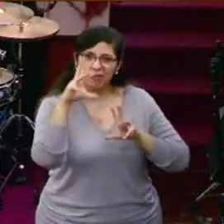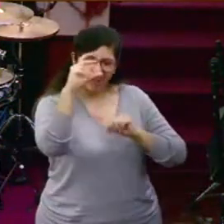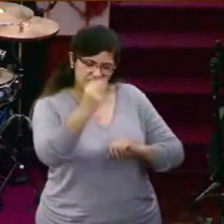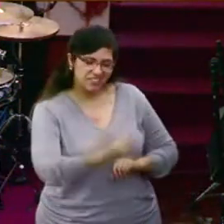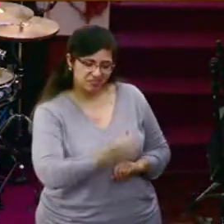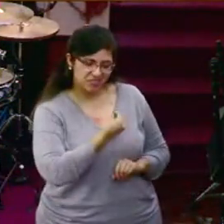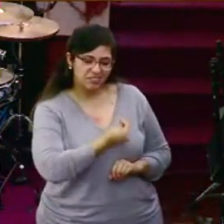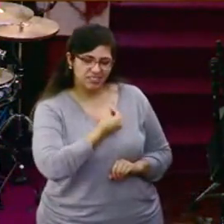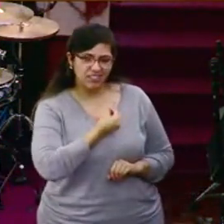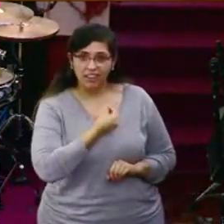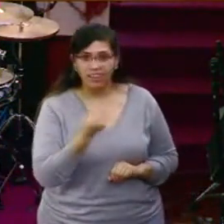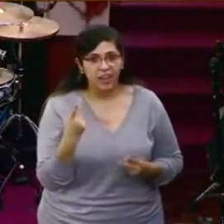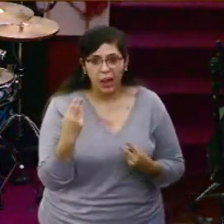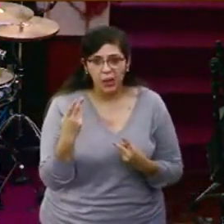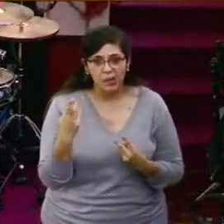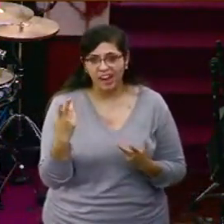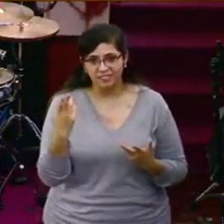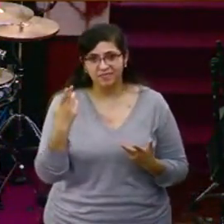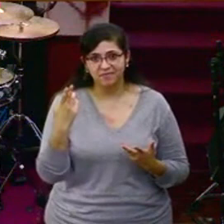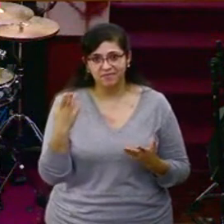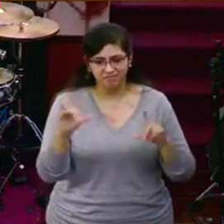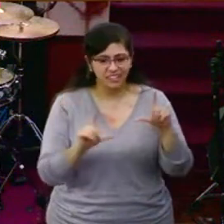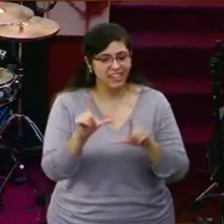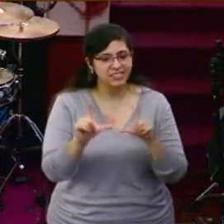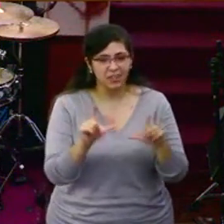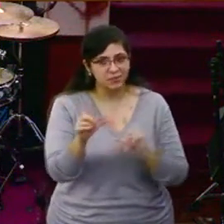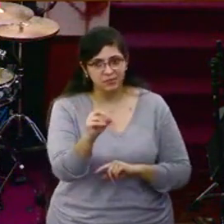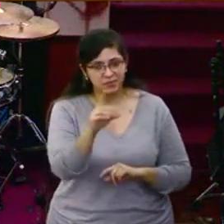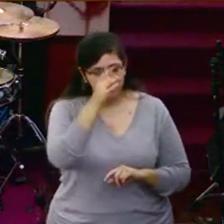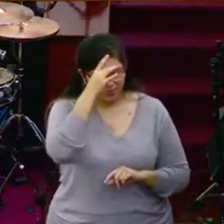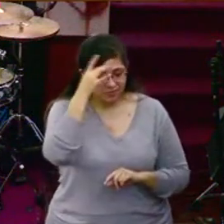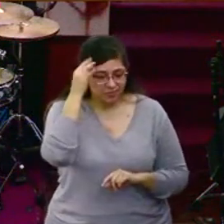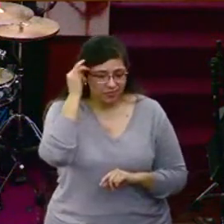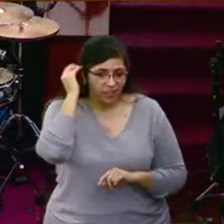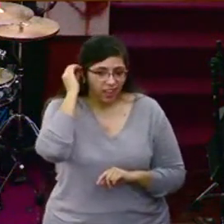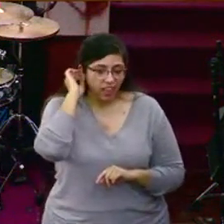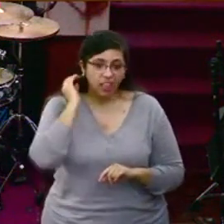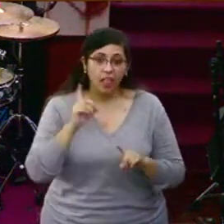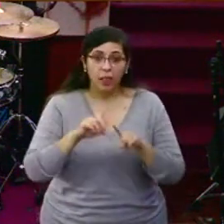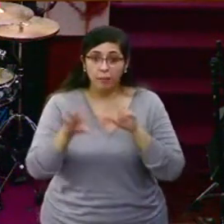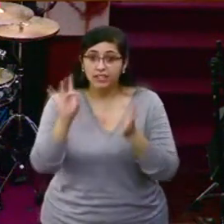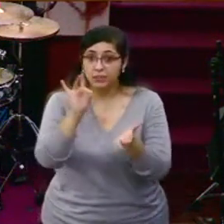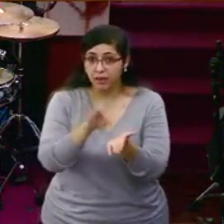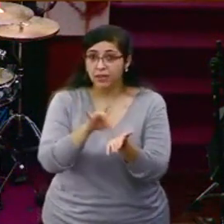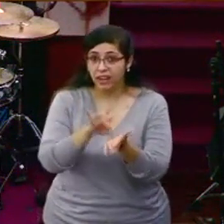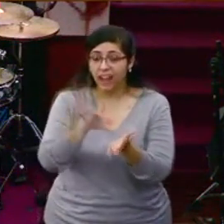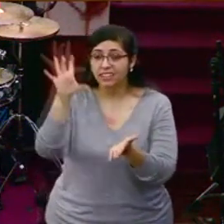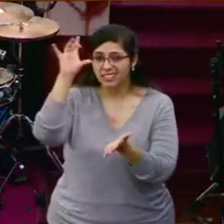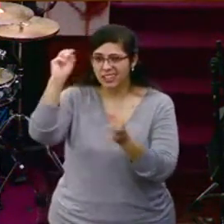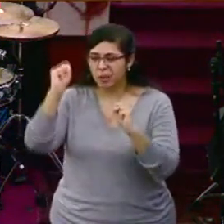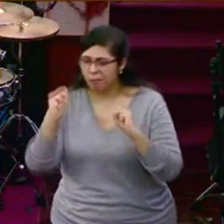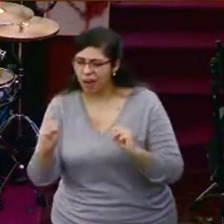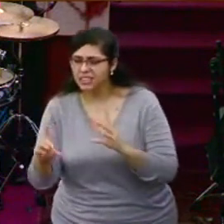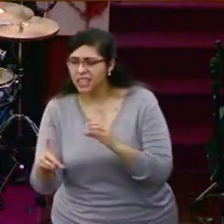confunda a realidade com ficção e essa é uma realidade para os filhos de deus que o senhor deus possa encontrar em